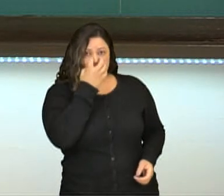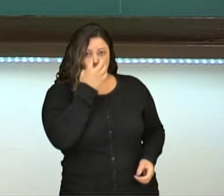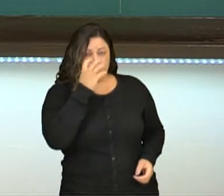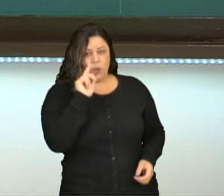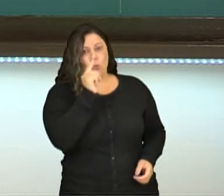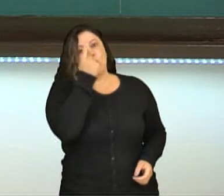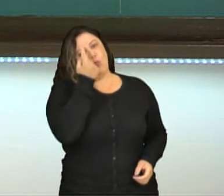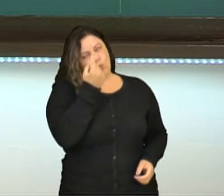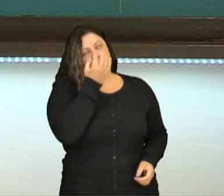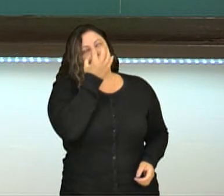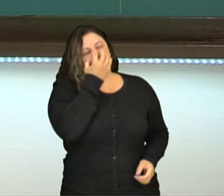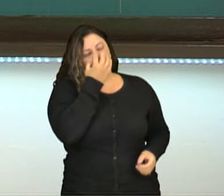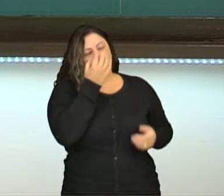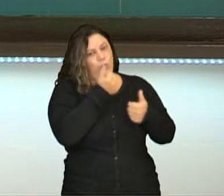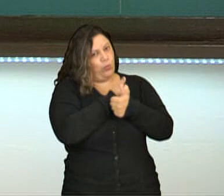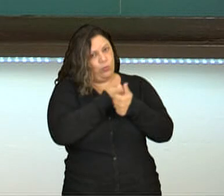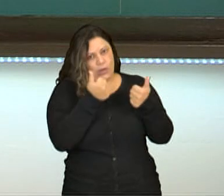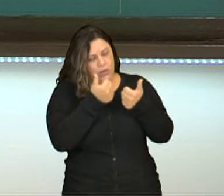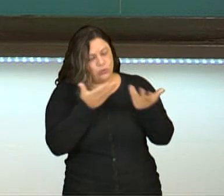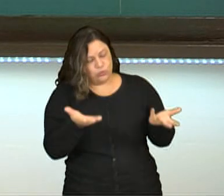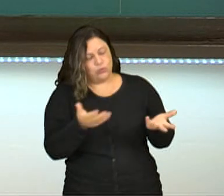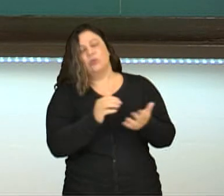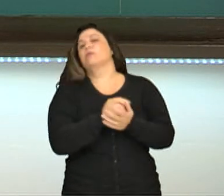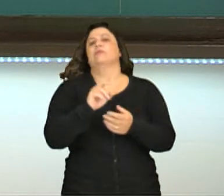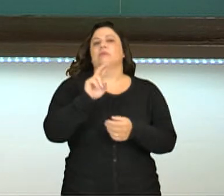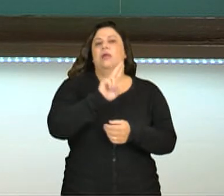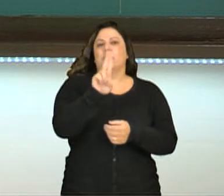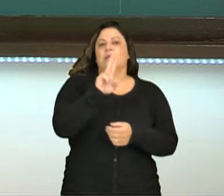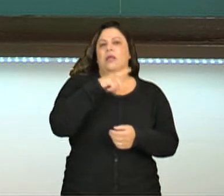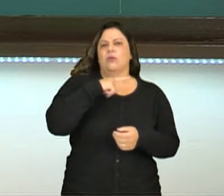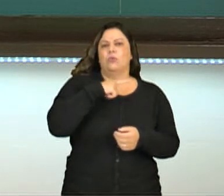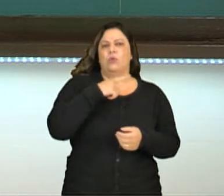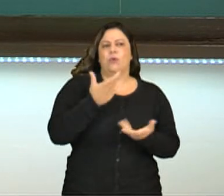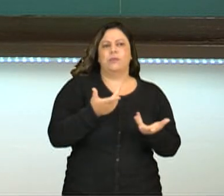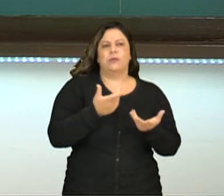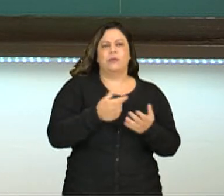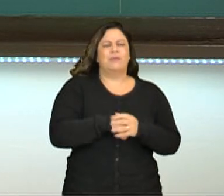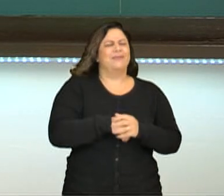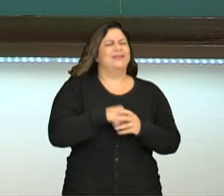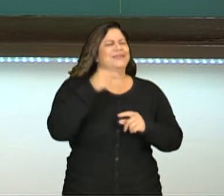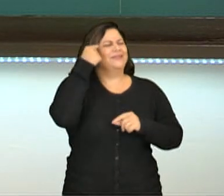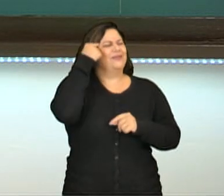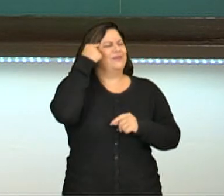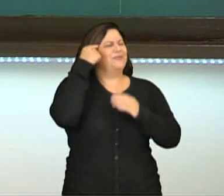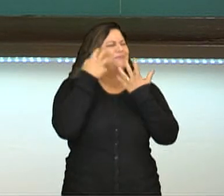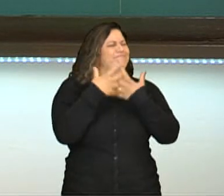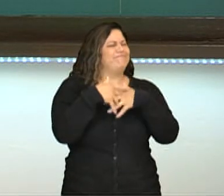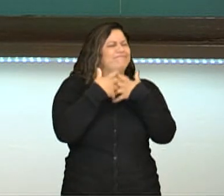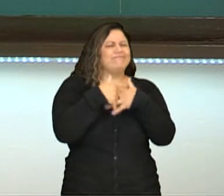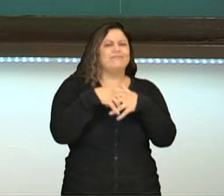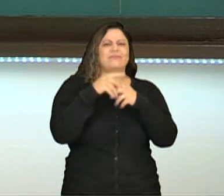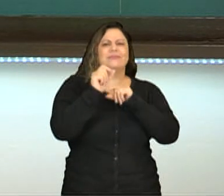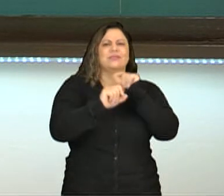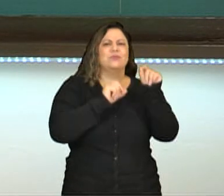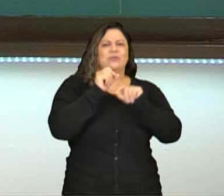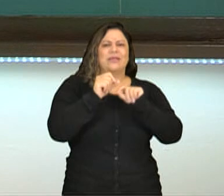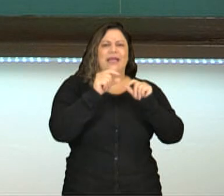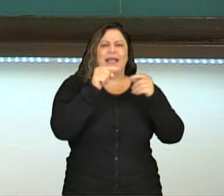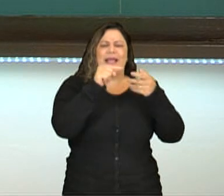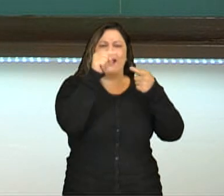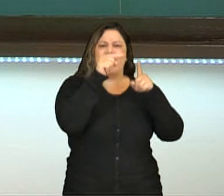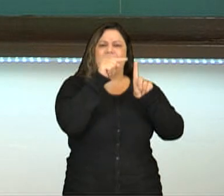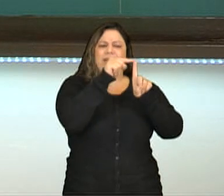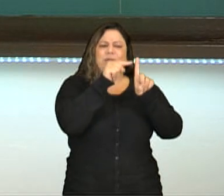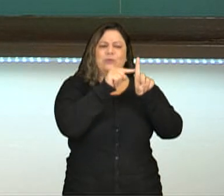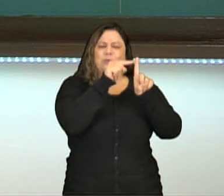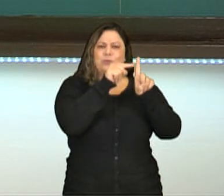um cachorro, ele de repente tem até um nome, mas não existe a concepção de cachorro que faz você entender a espécie cachorro, que